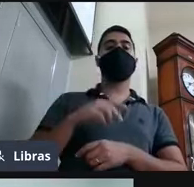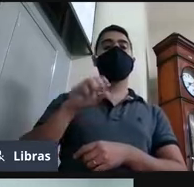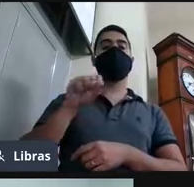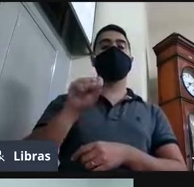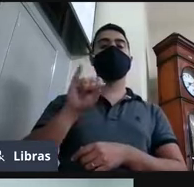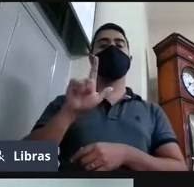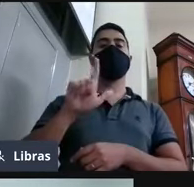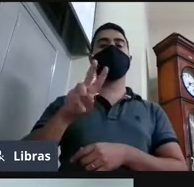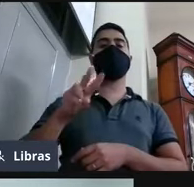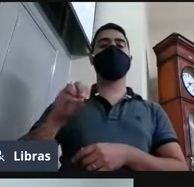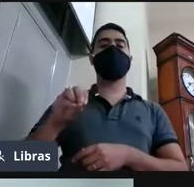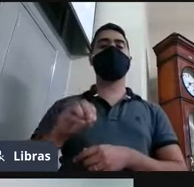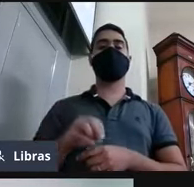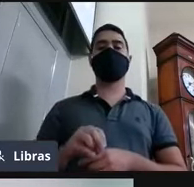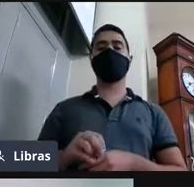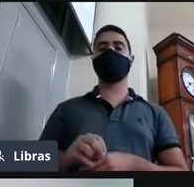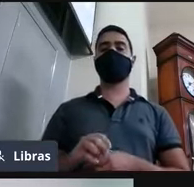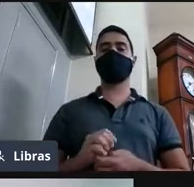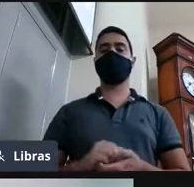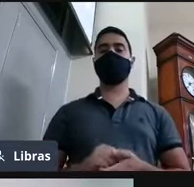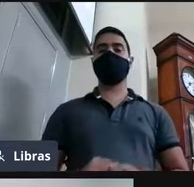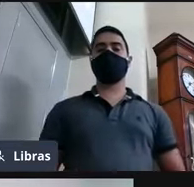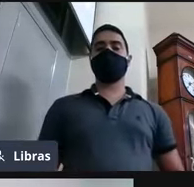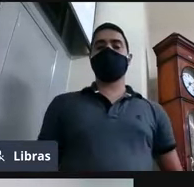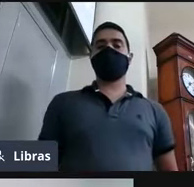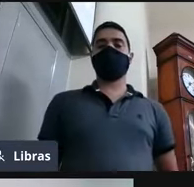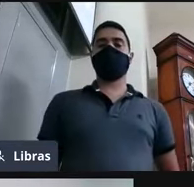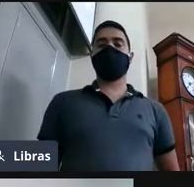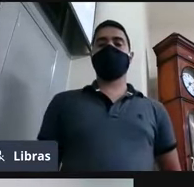Graça. Então, agora... Já